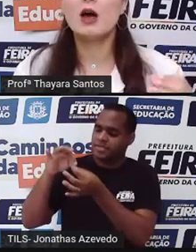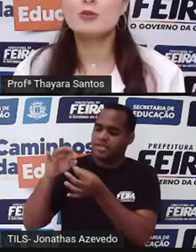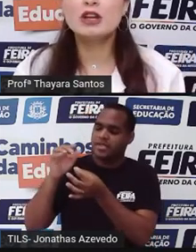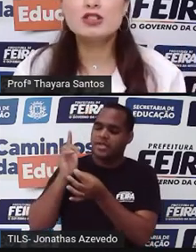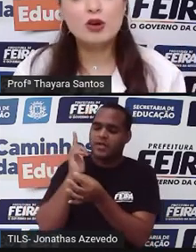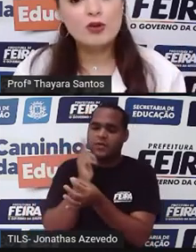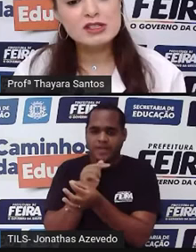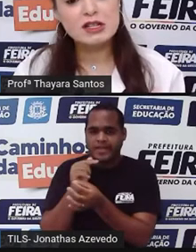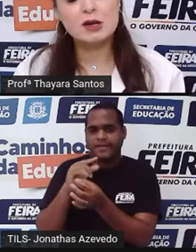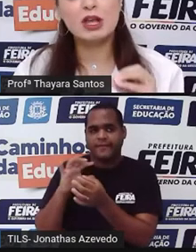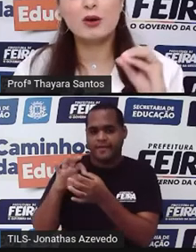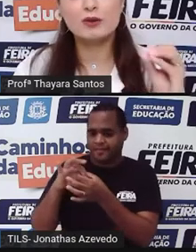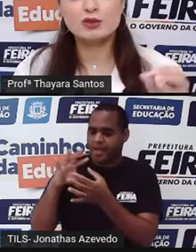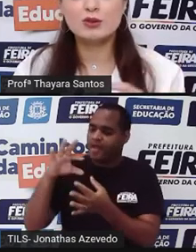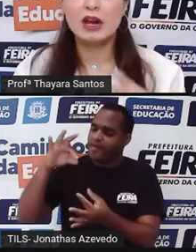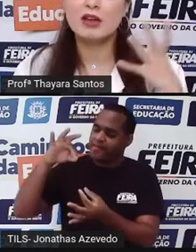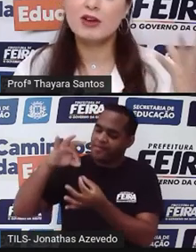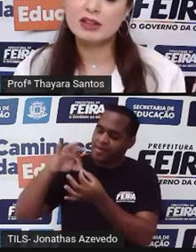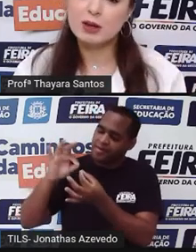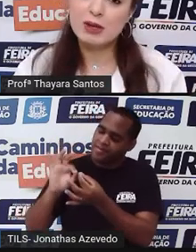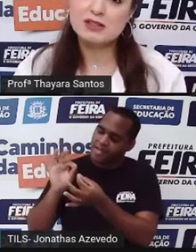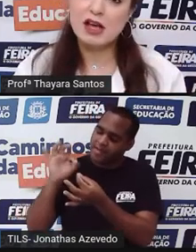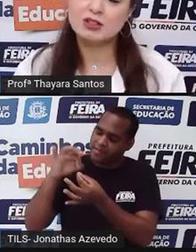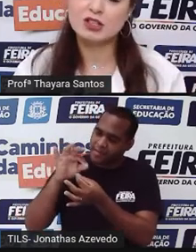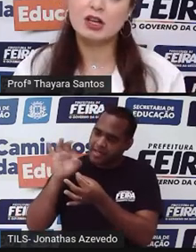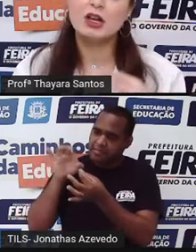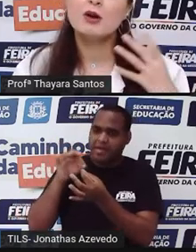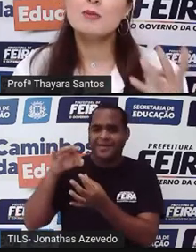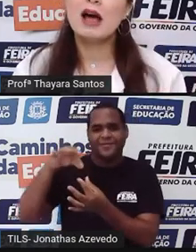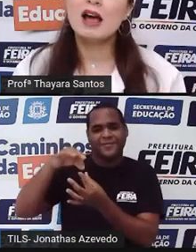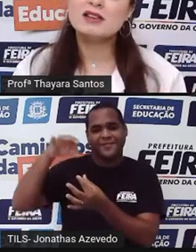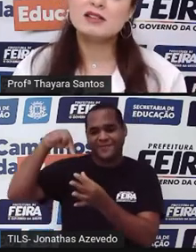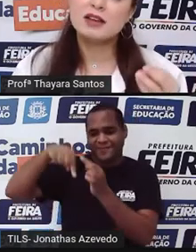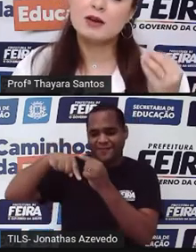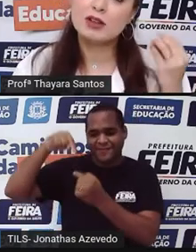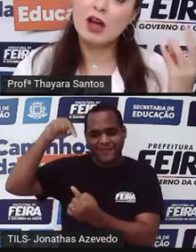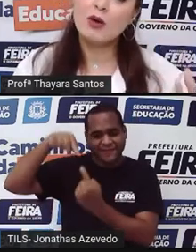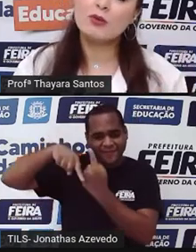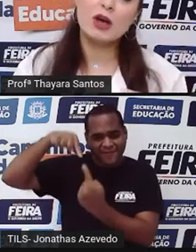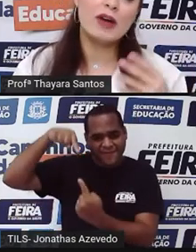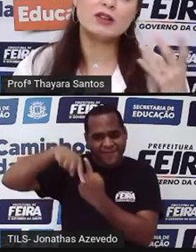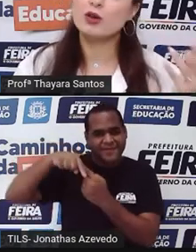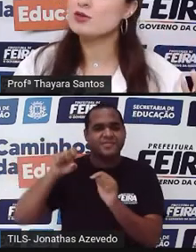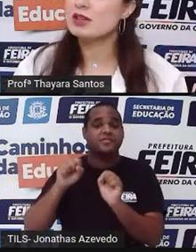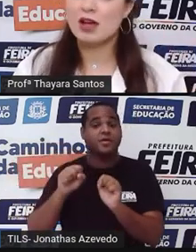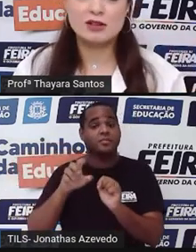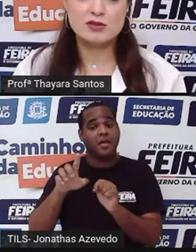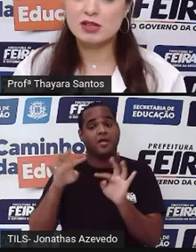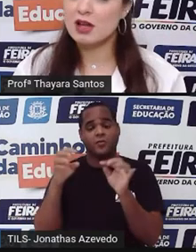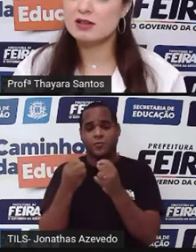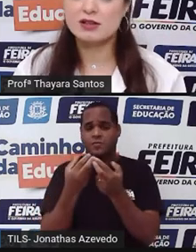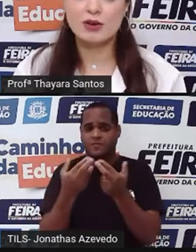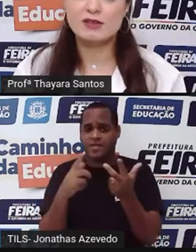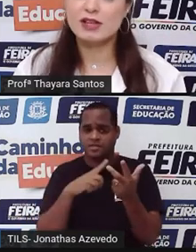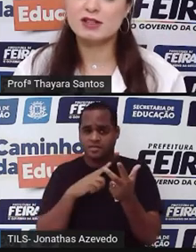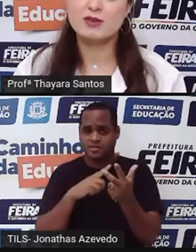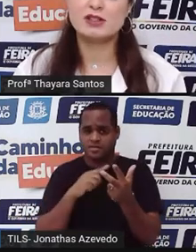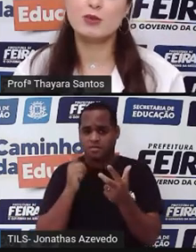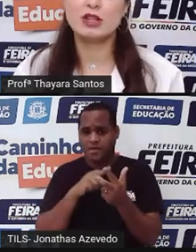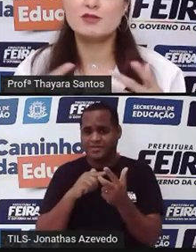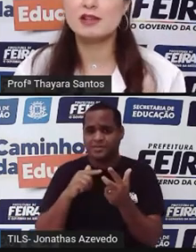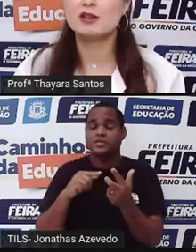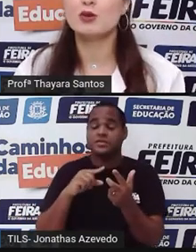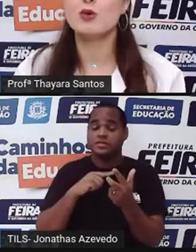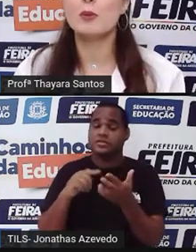reverter abrir de novo esse caminho costurar e vai ter a passagem mas não não é em todos os casos que eles são